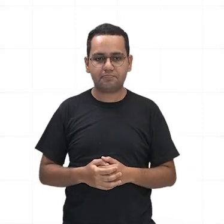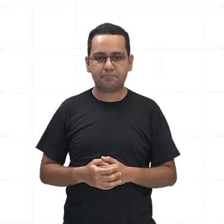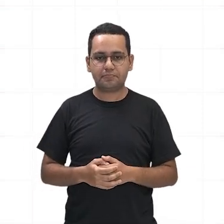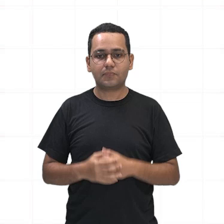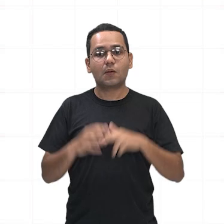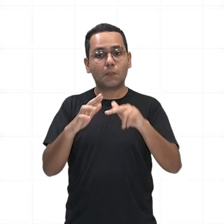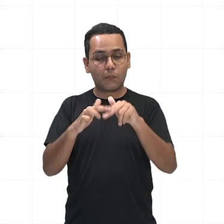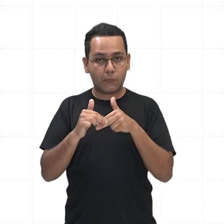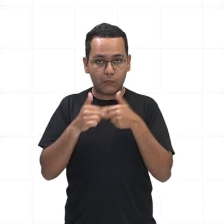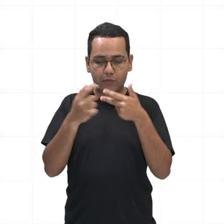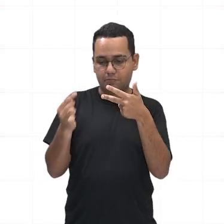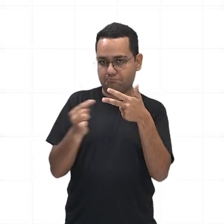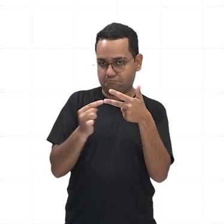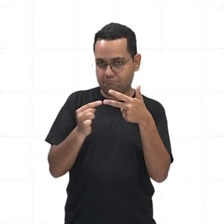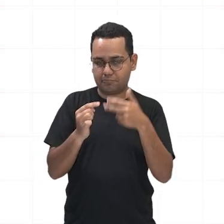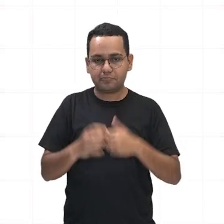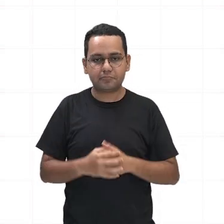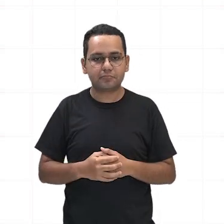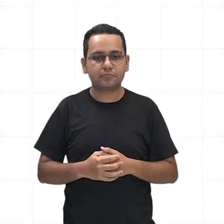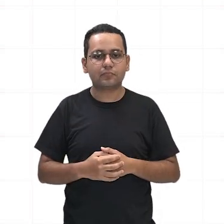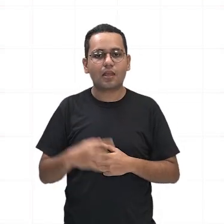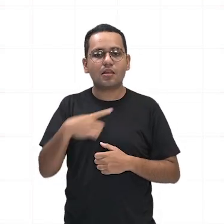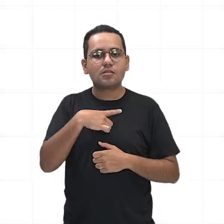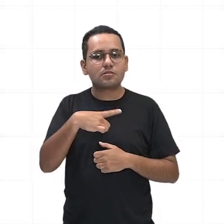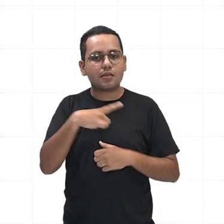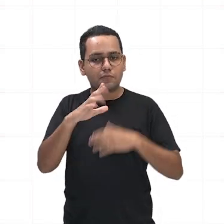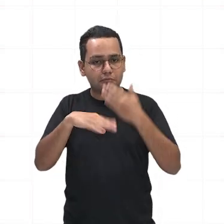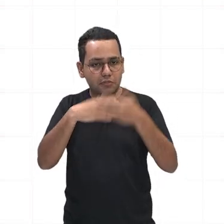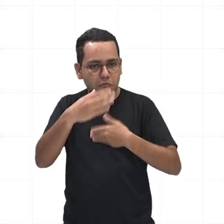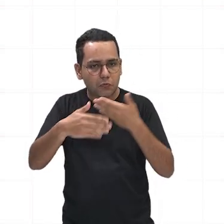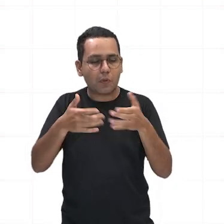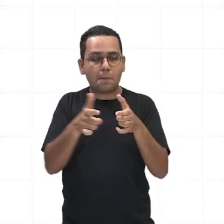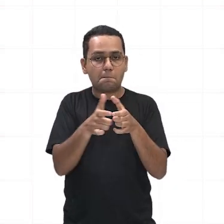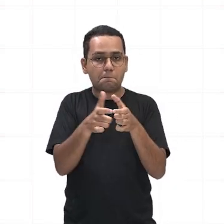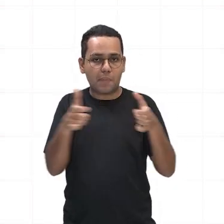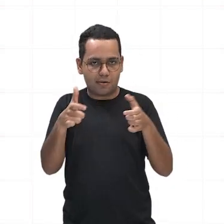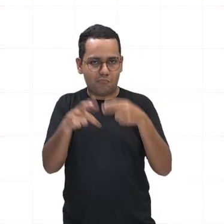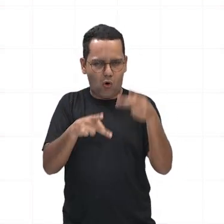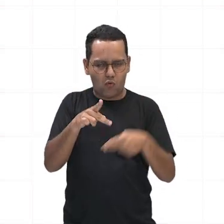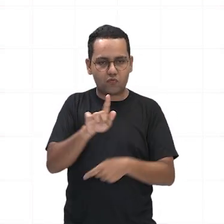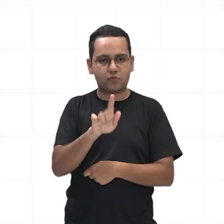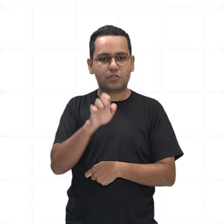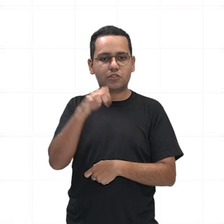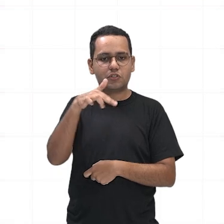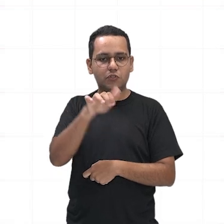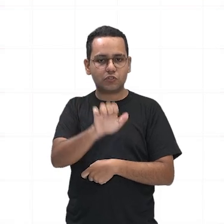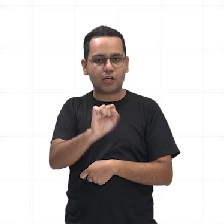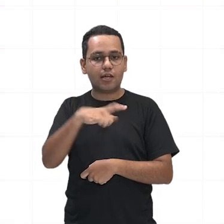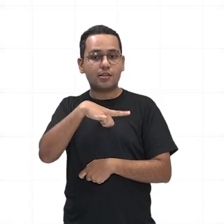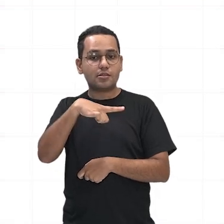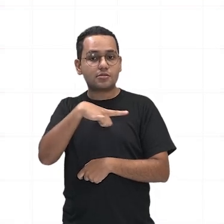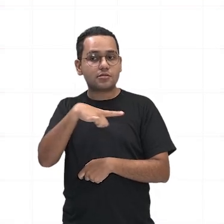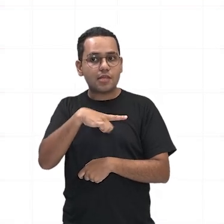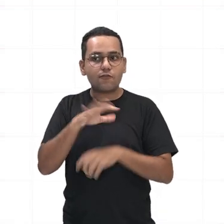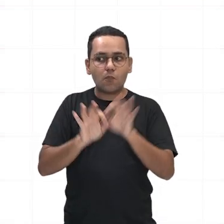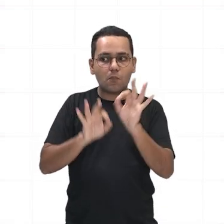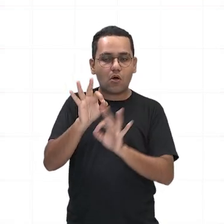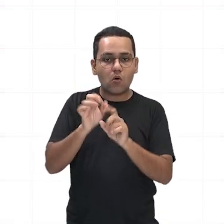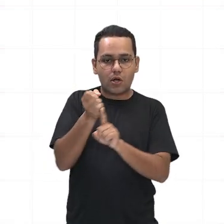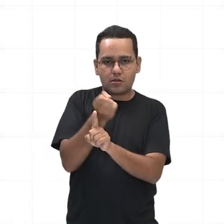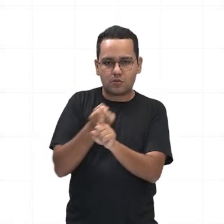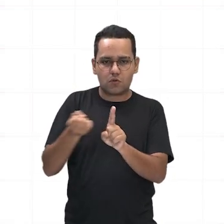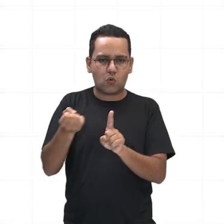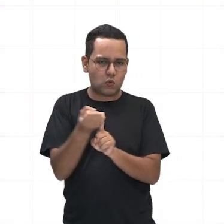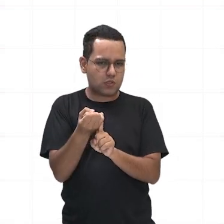passar do tempo, o crescimento dos genes levou, então, à formação de uma nova organização